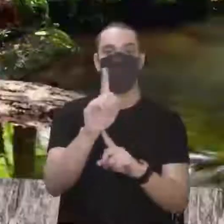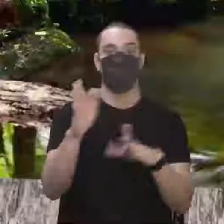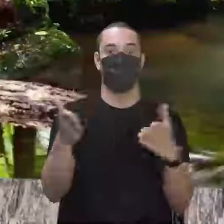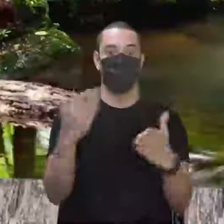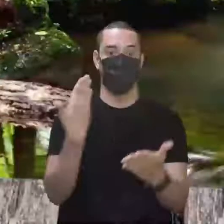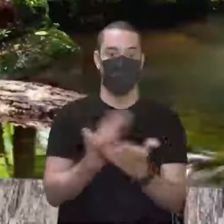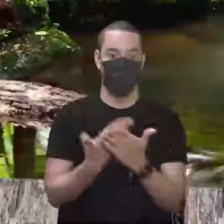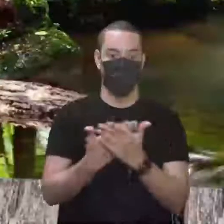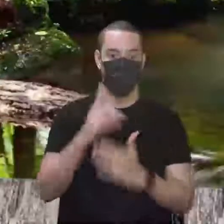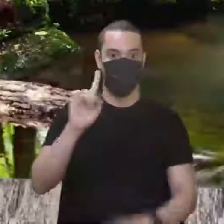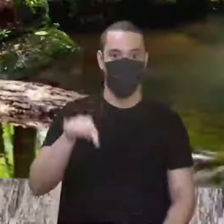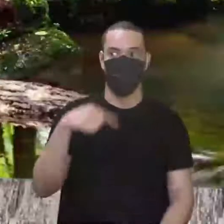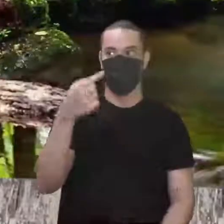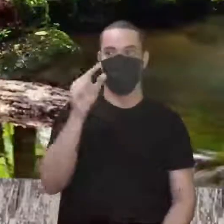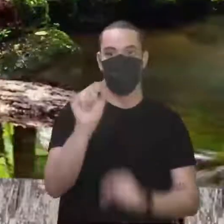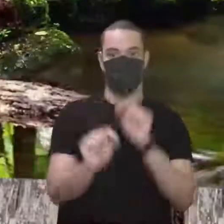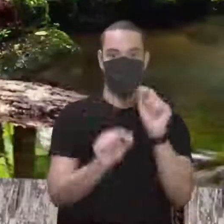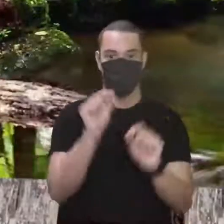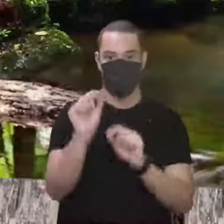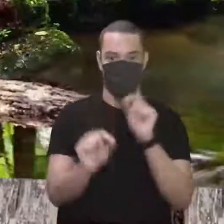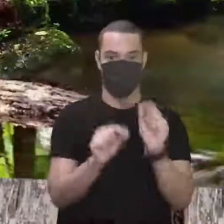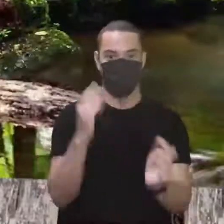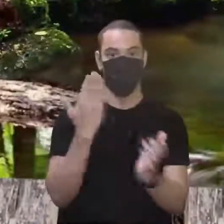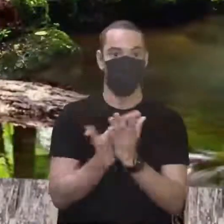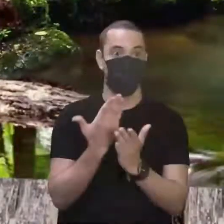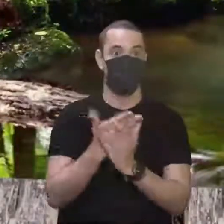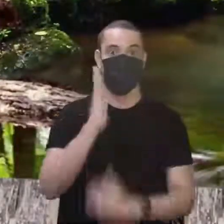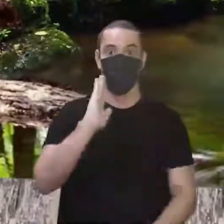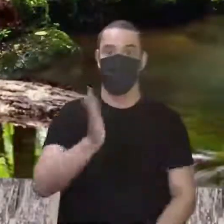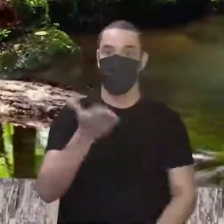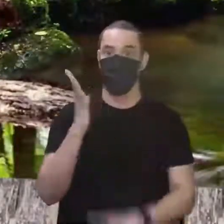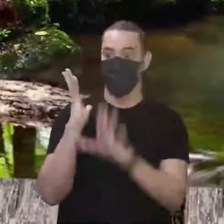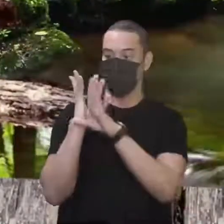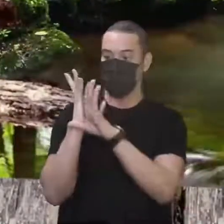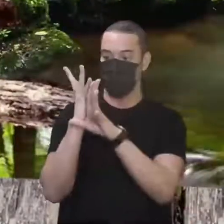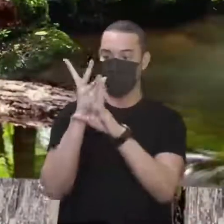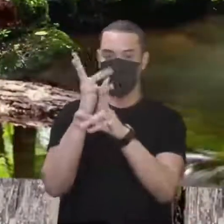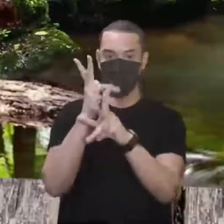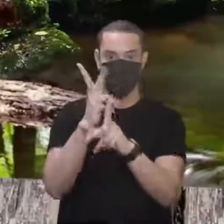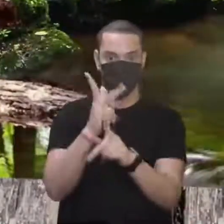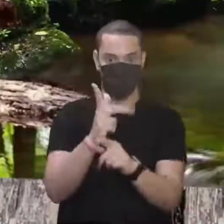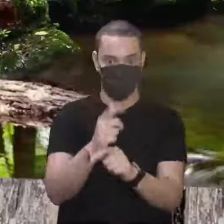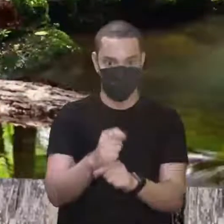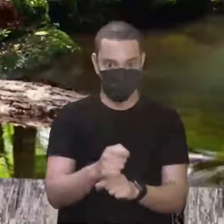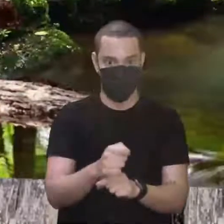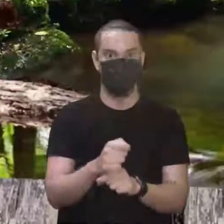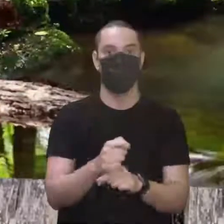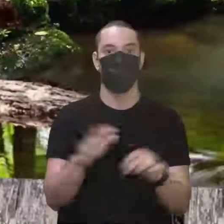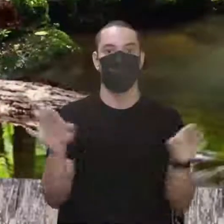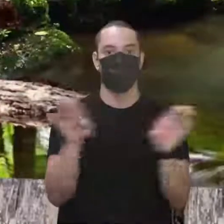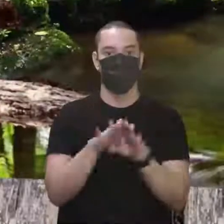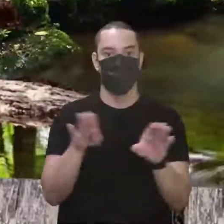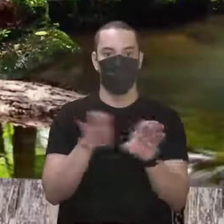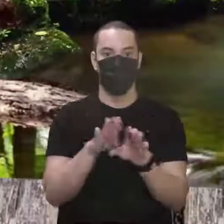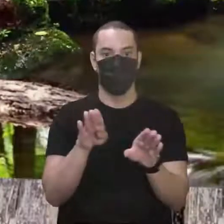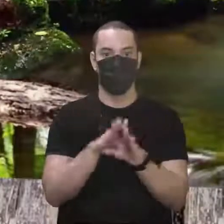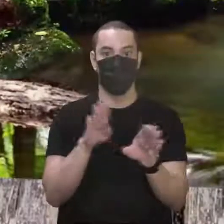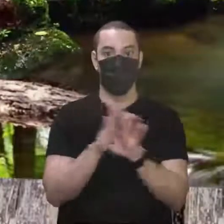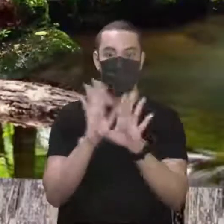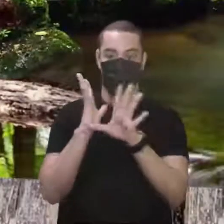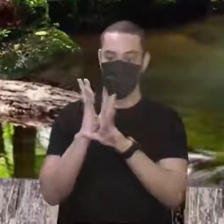nossa próxima aula, prof, é a nossa aula de revisão. A